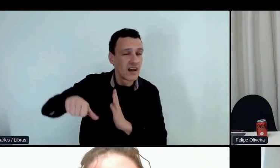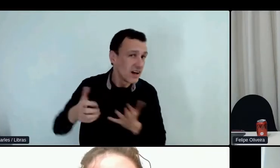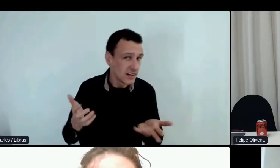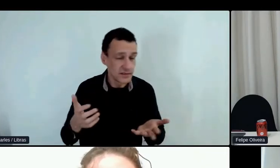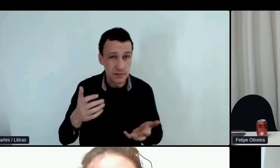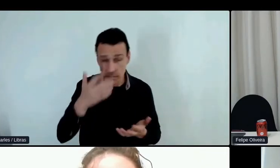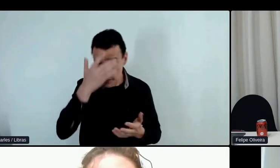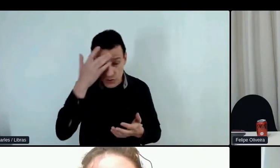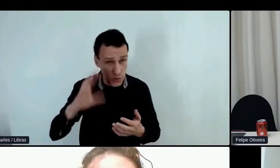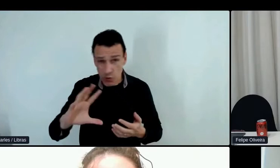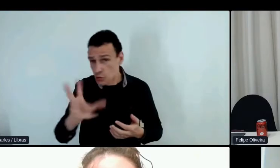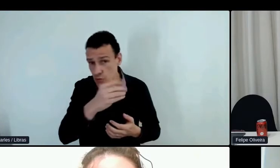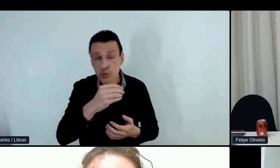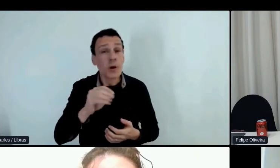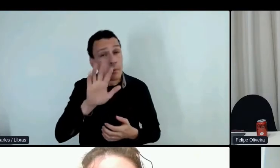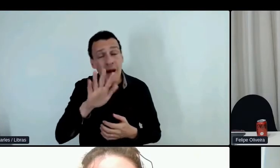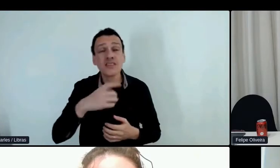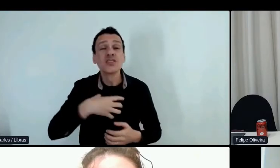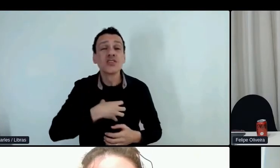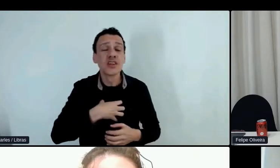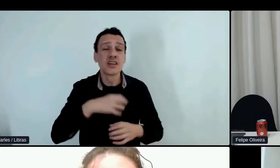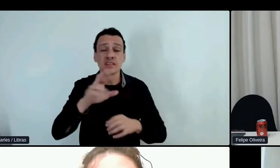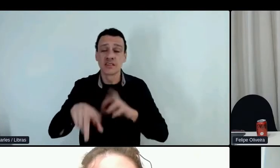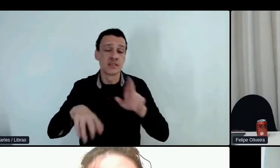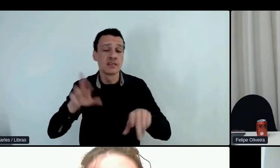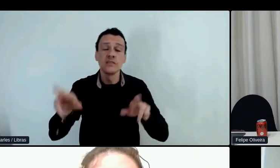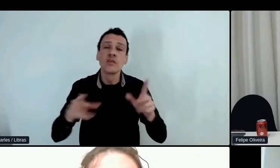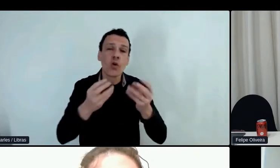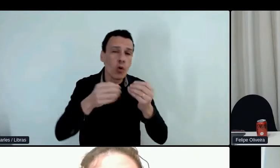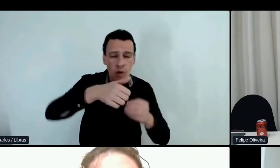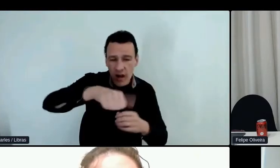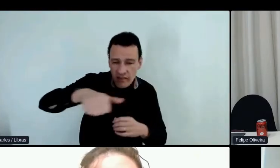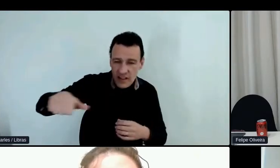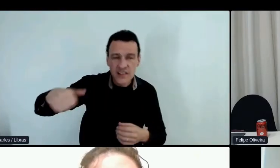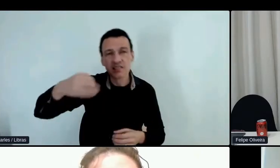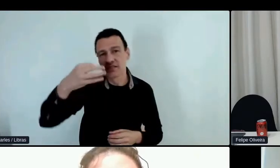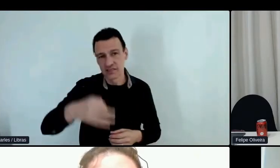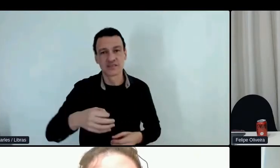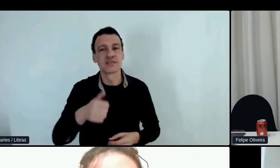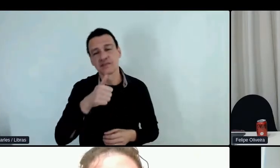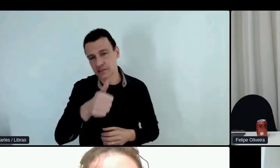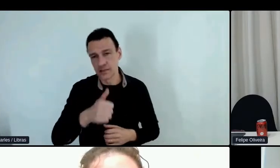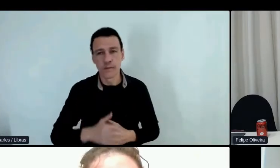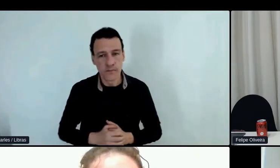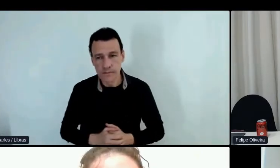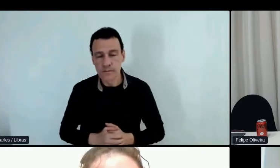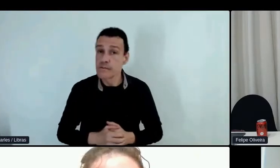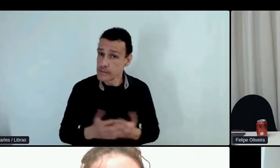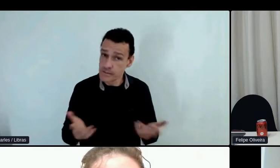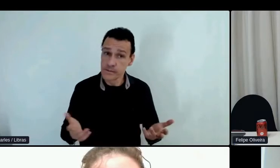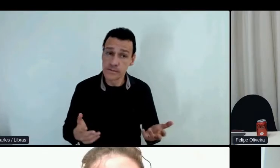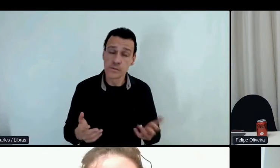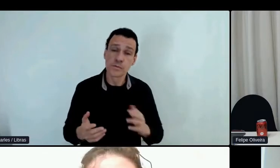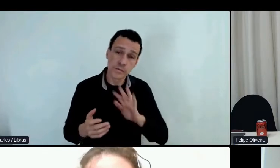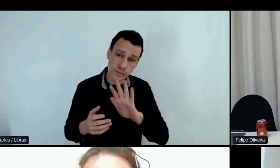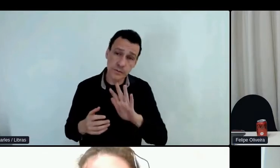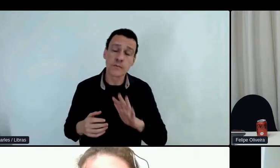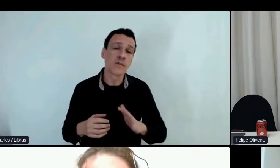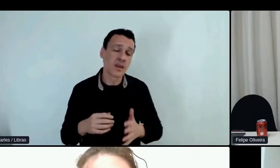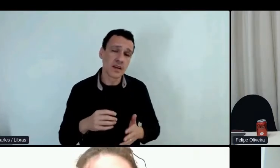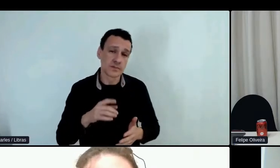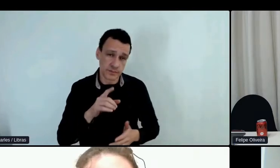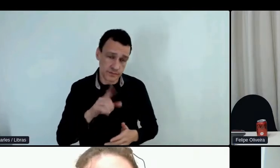de gestão de desempenho, que também eu vou tratar um pouquinho, mas na avaliação mesmo de desempenho, como a